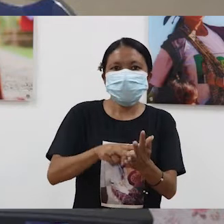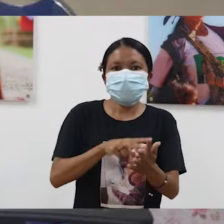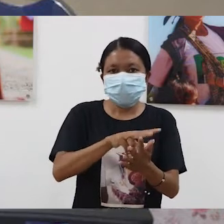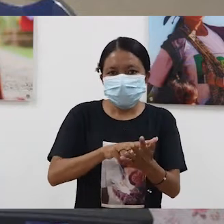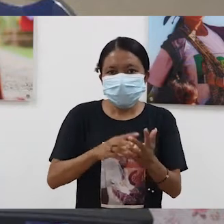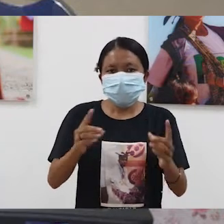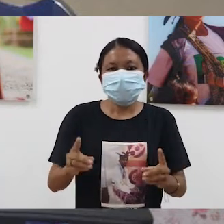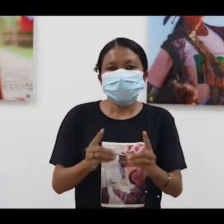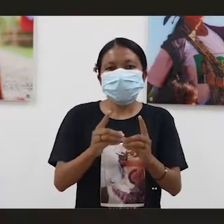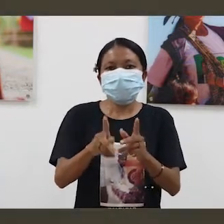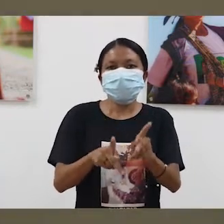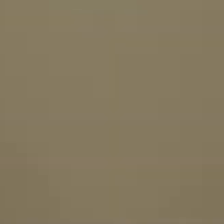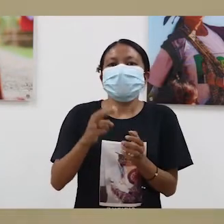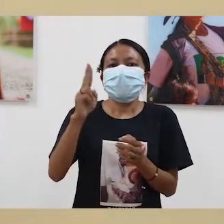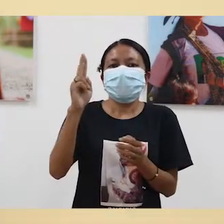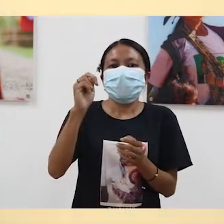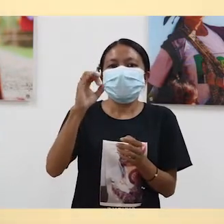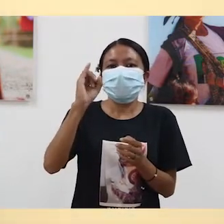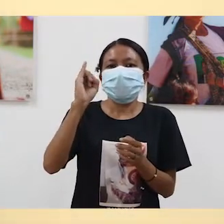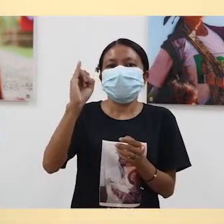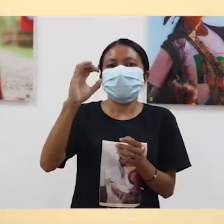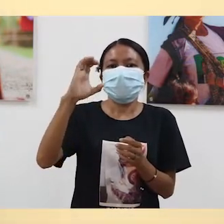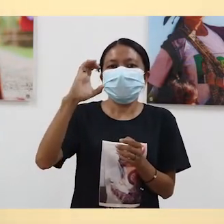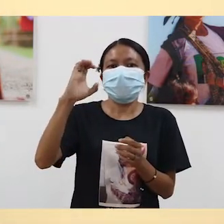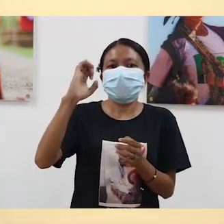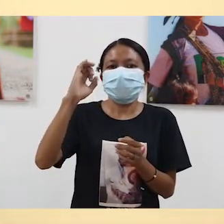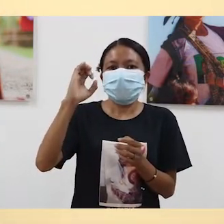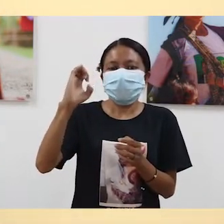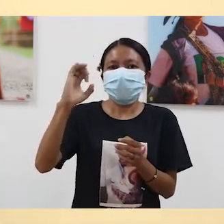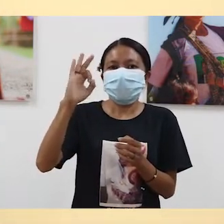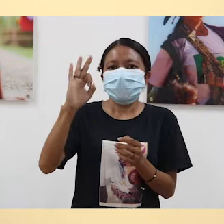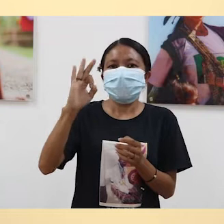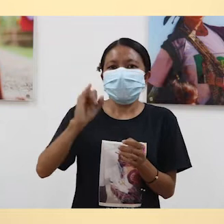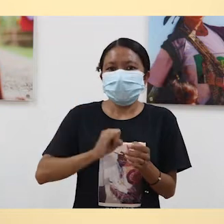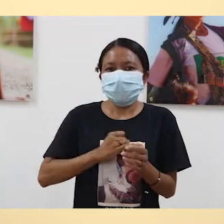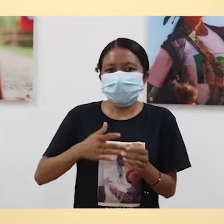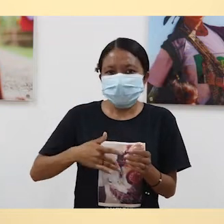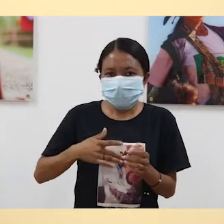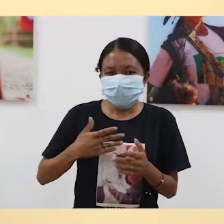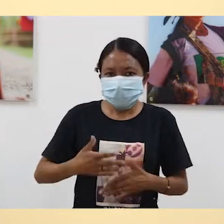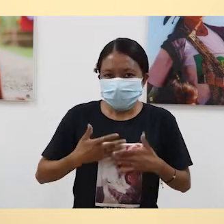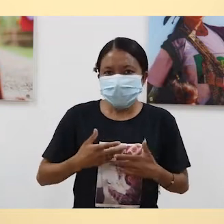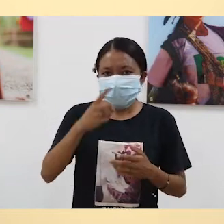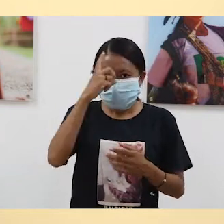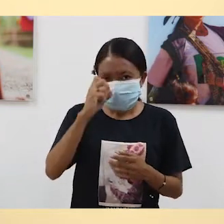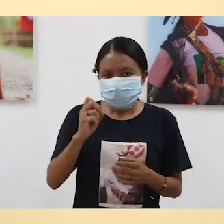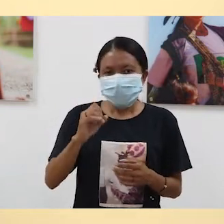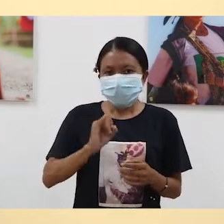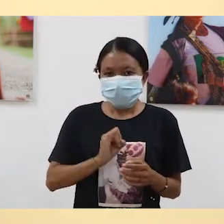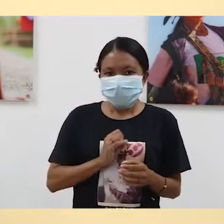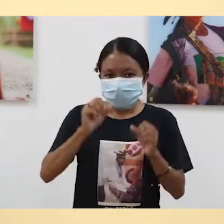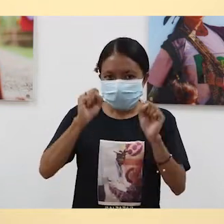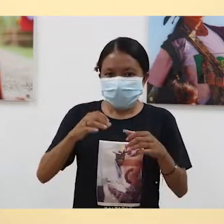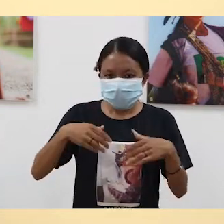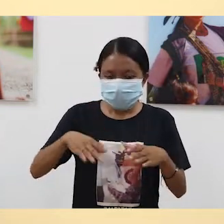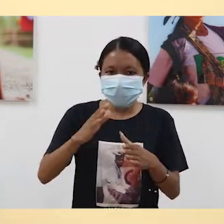é uma deficiência sira. O UNICEF de formação, eu sinto contente também, a saber que a faixa de